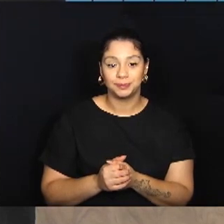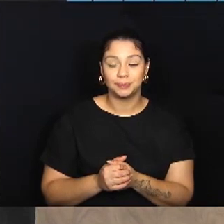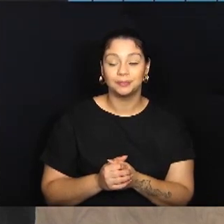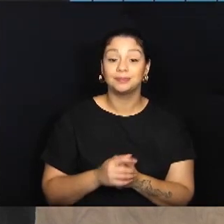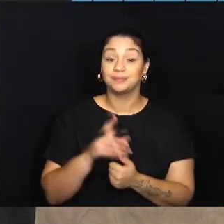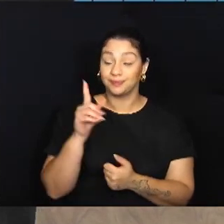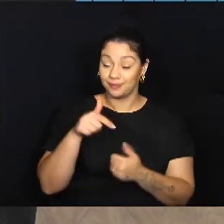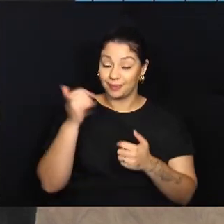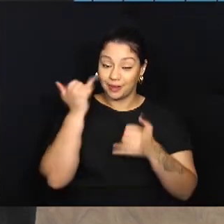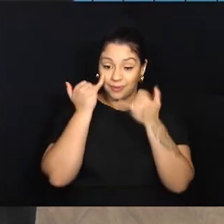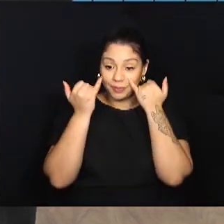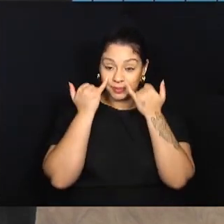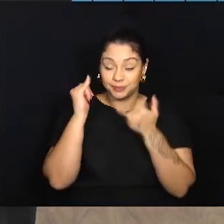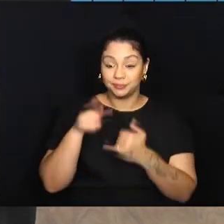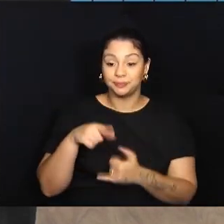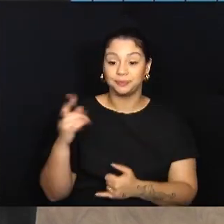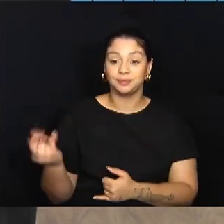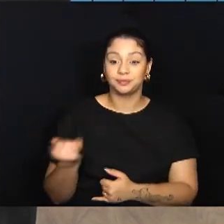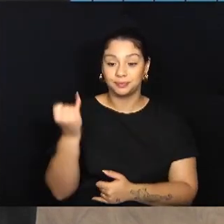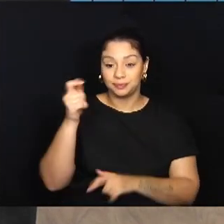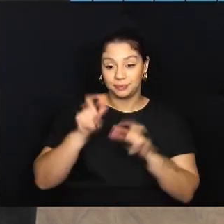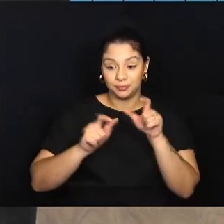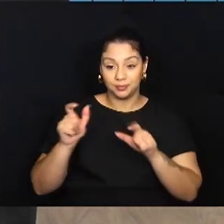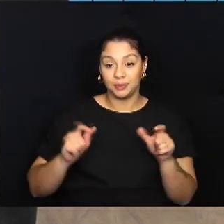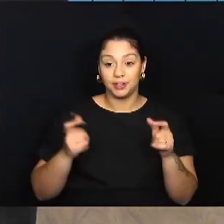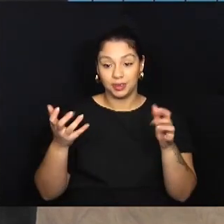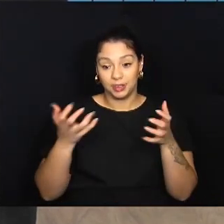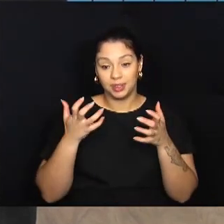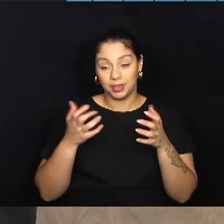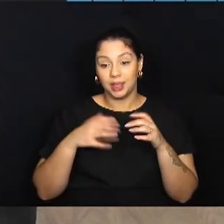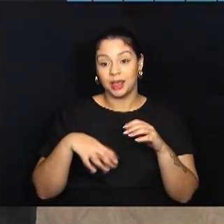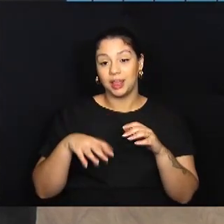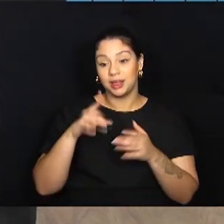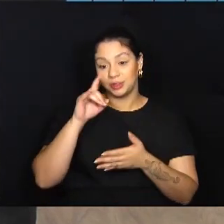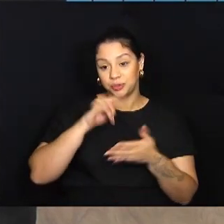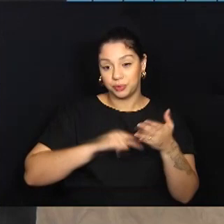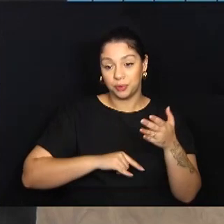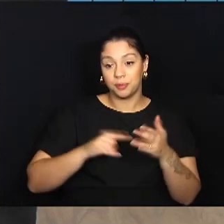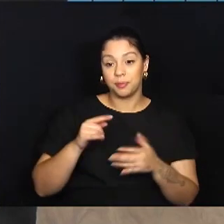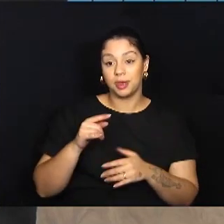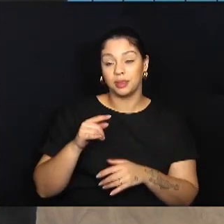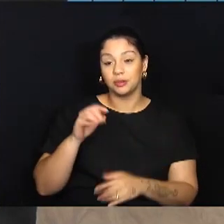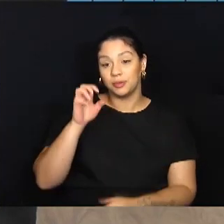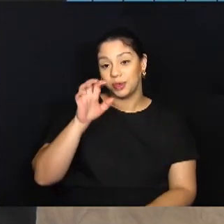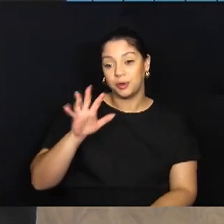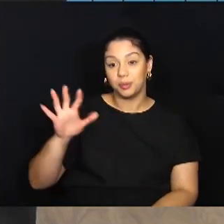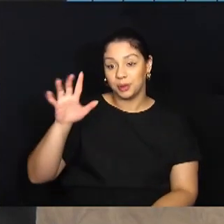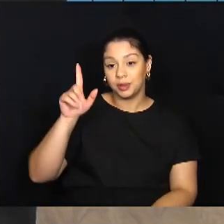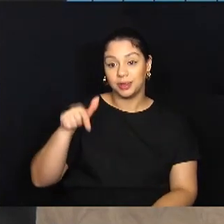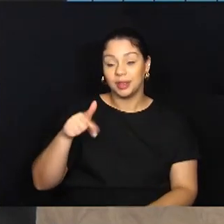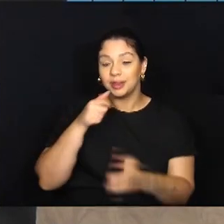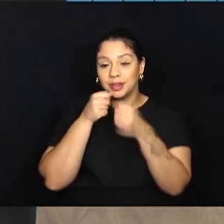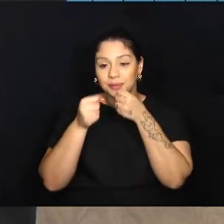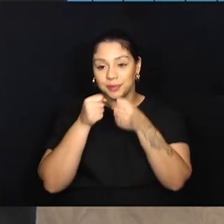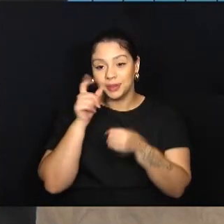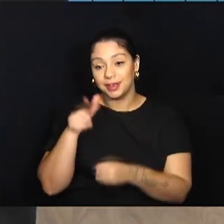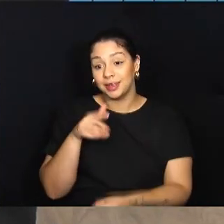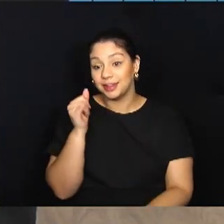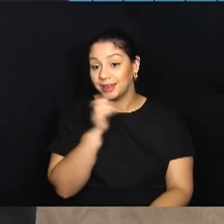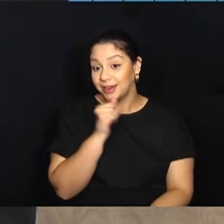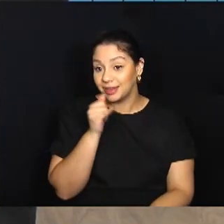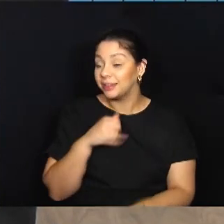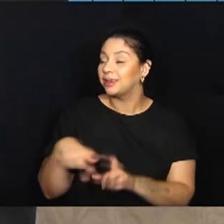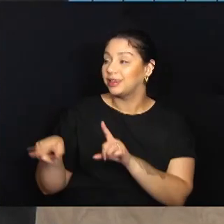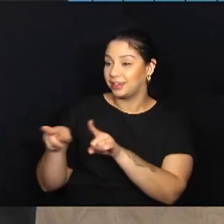Informações importantes, então, para quem quer nessa cidadania europeia, no caso da nossa reportagem, a italiana.